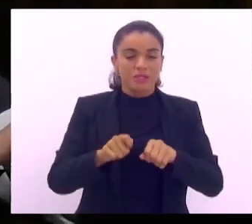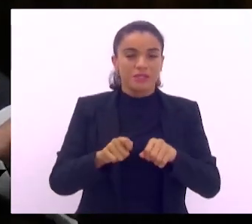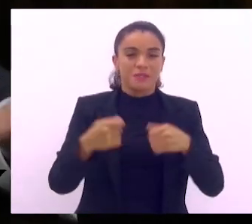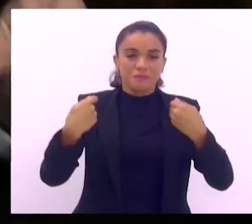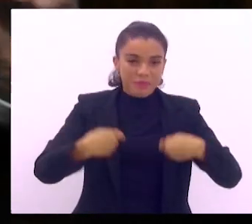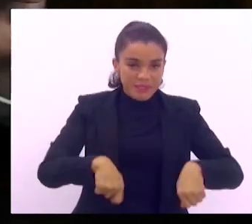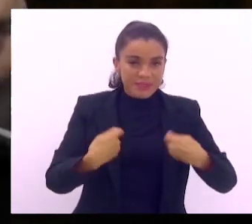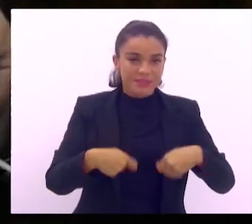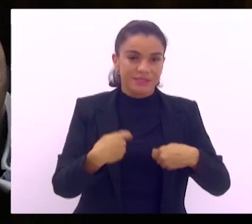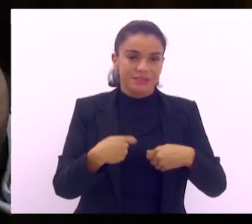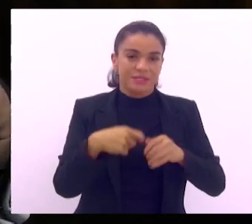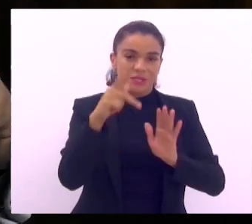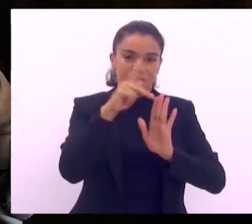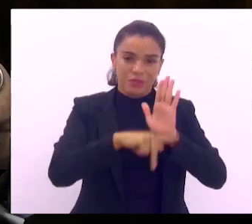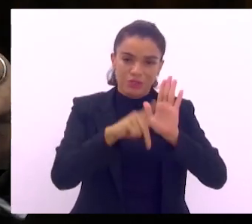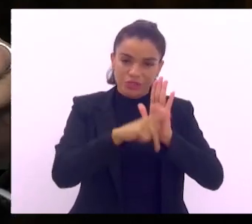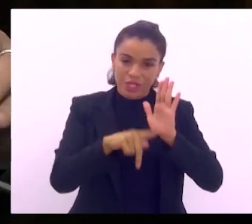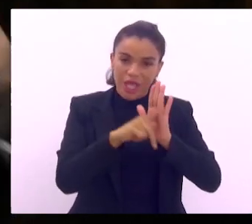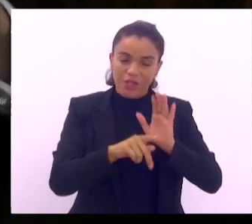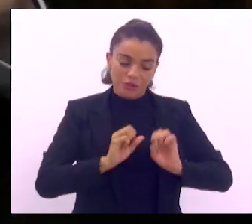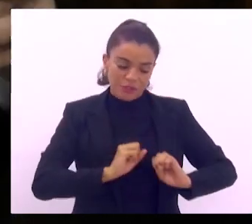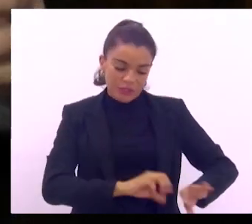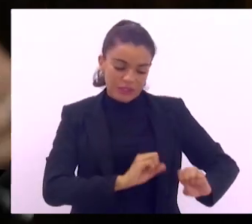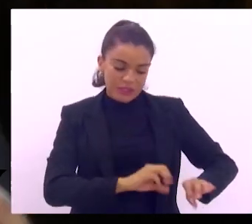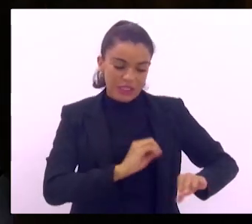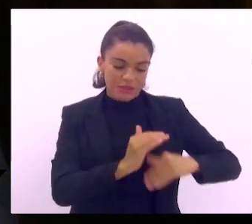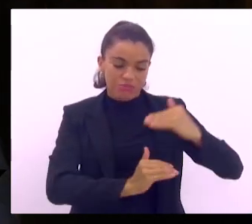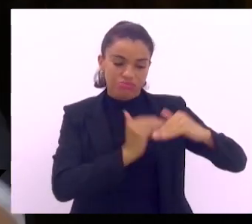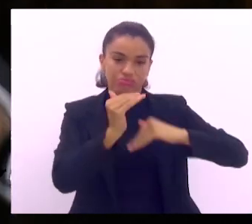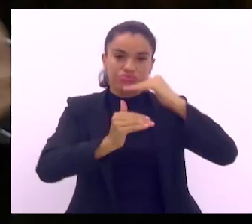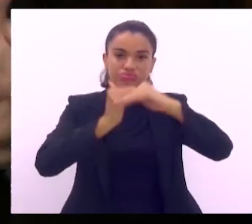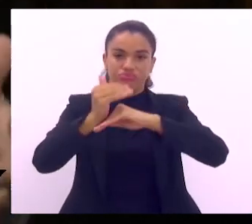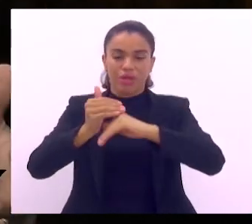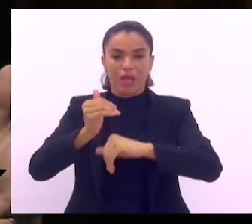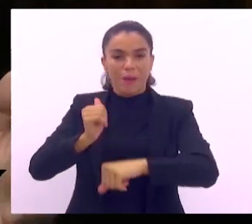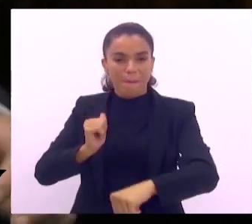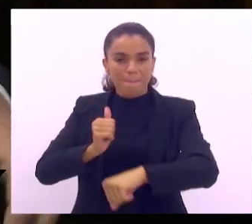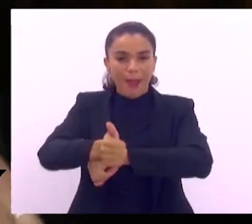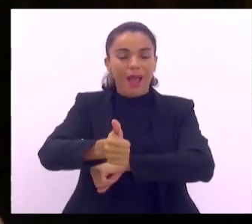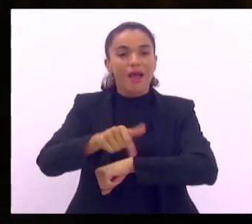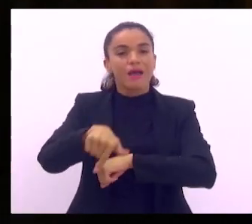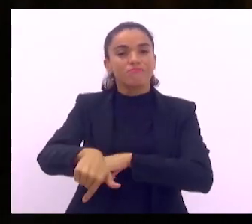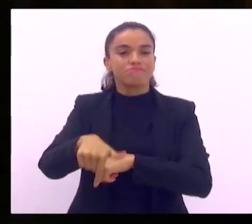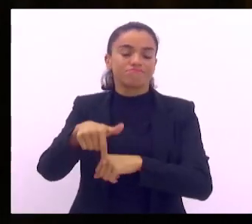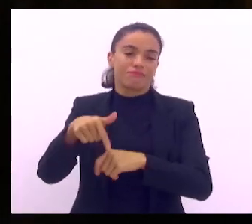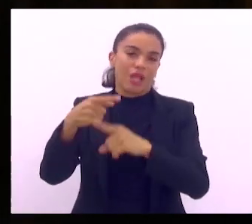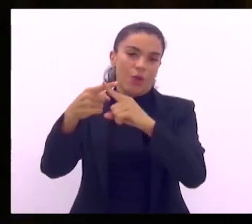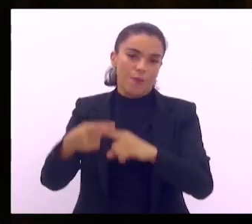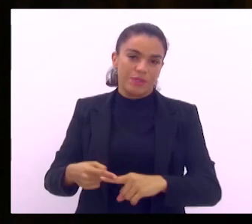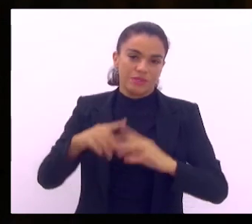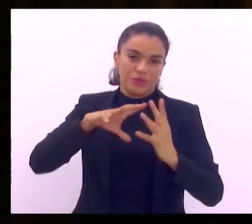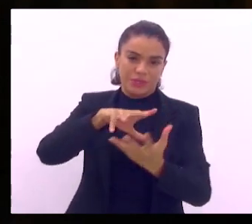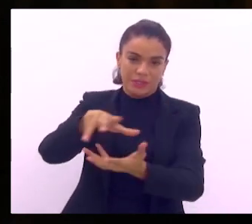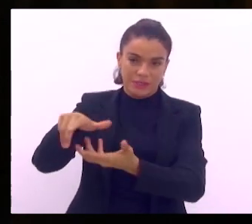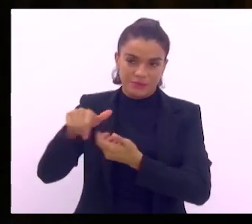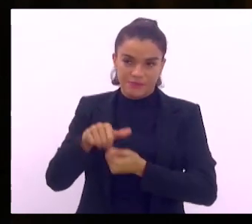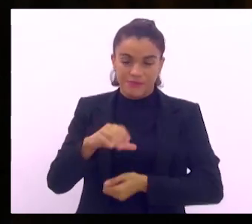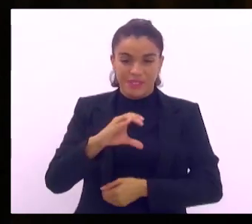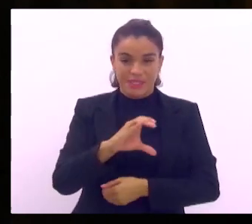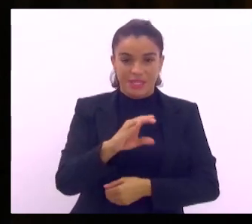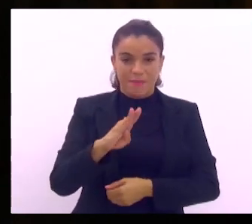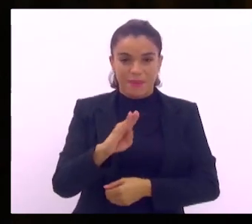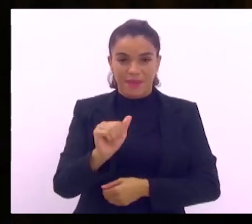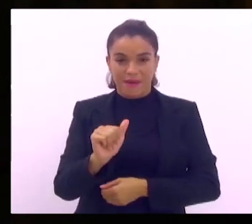receber projetos de iniciação até eventos internacionais. E a CBAT é parceira nisso. A CBAT, a